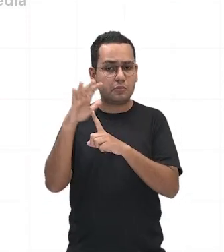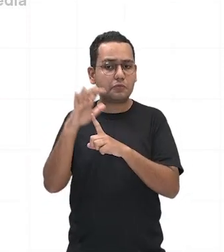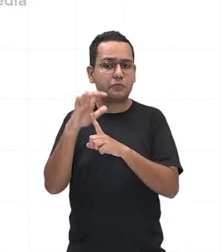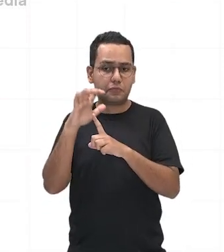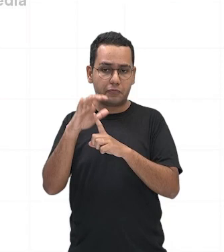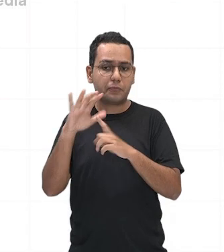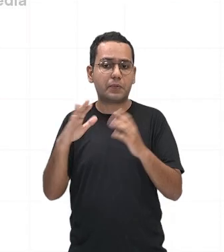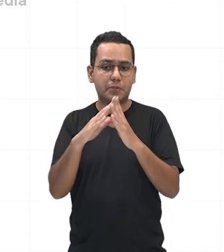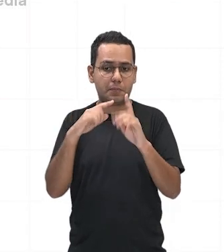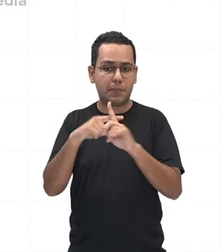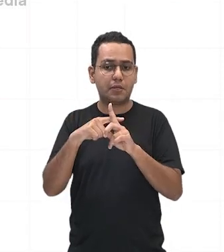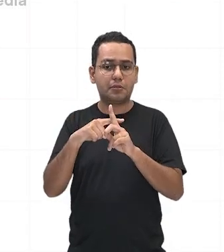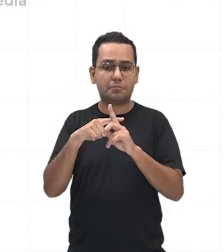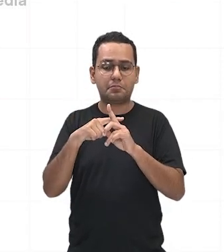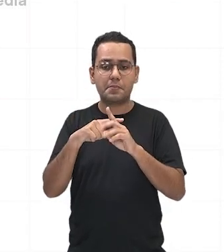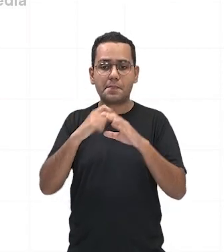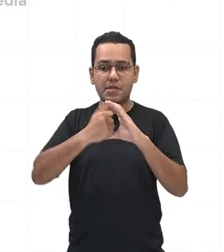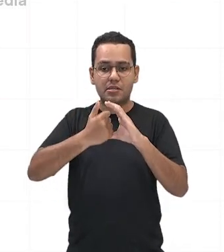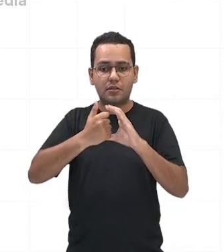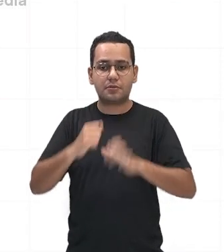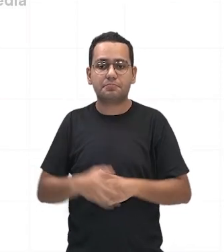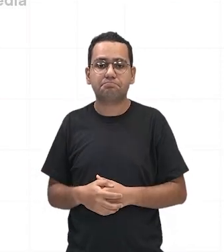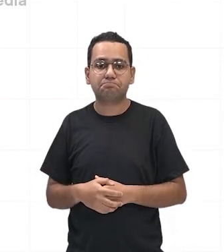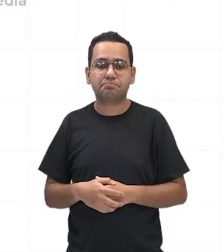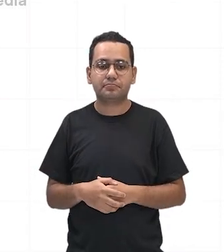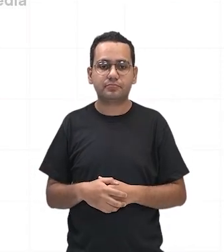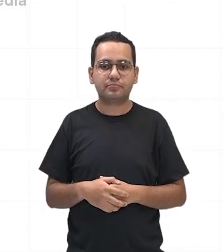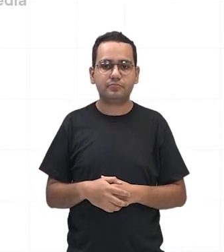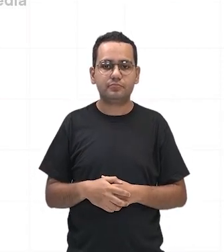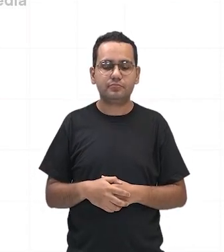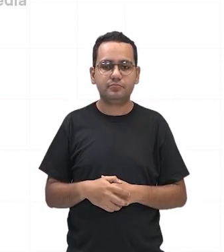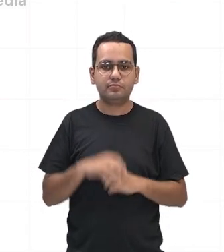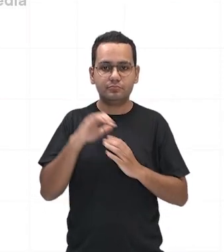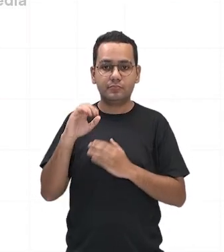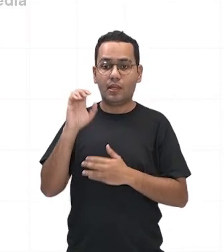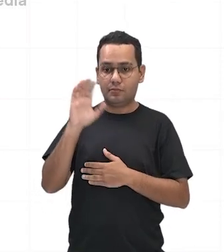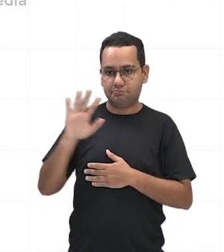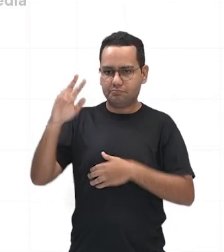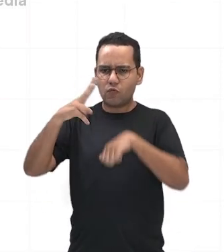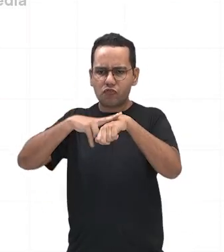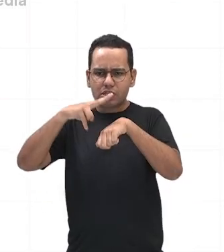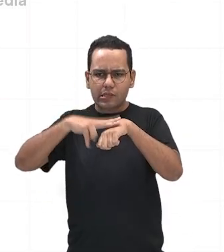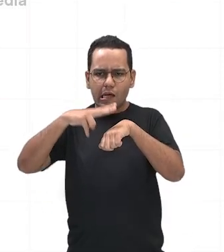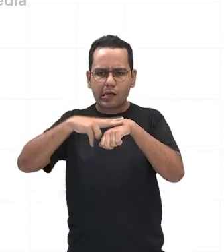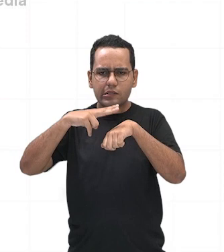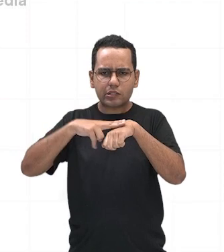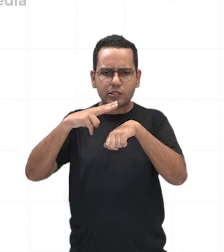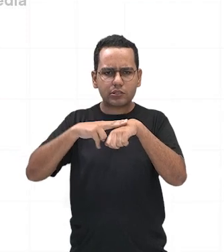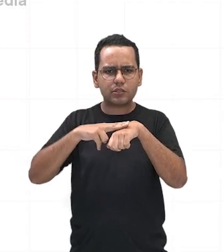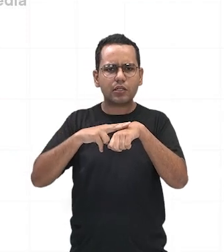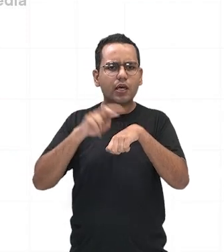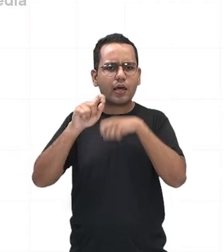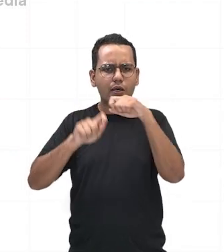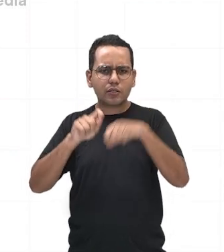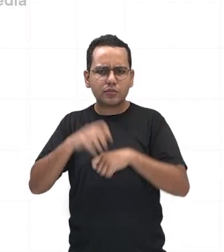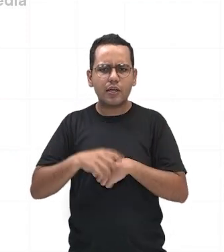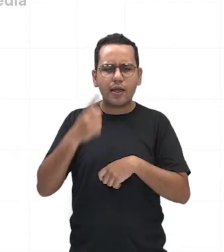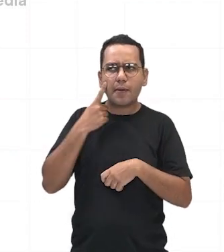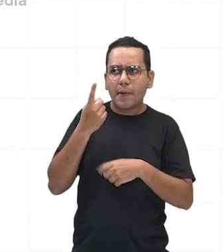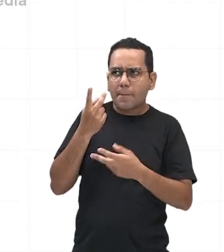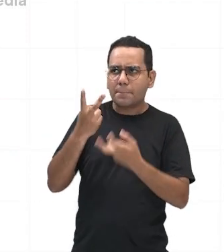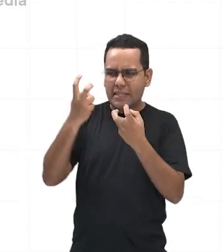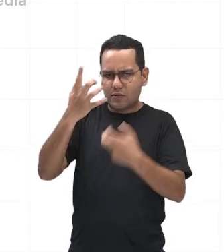pelo cristianismo, tá? E é claro que esses vitrais também eles serviam o quê? Para converter, tá?